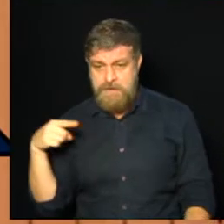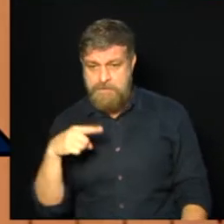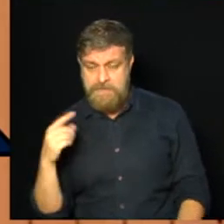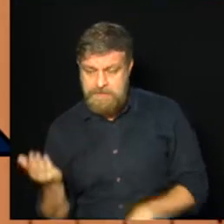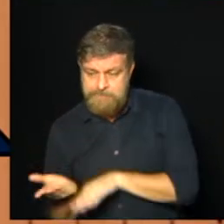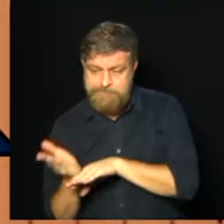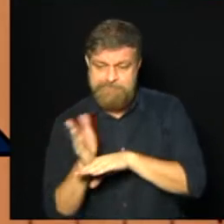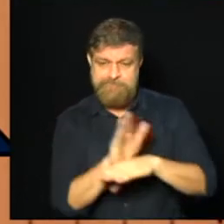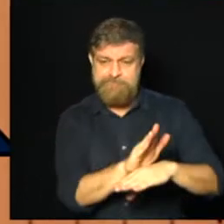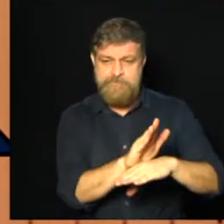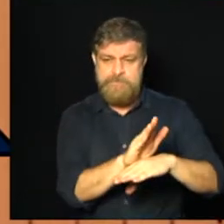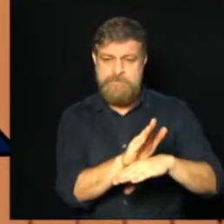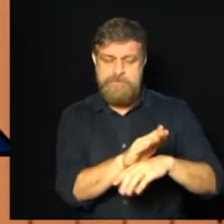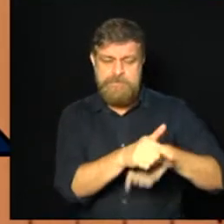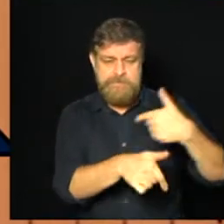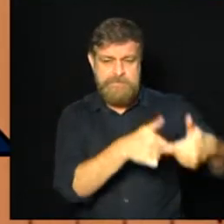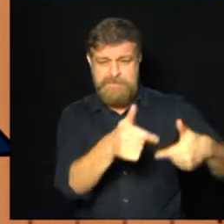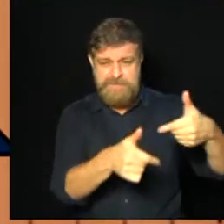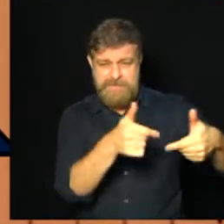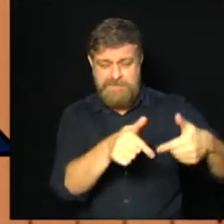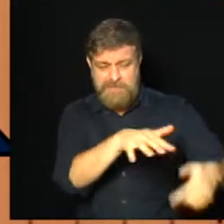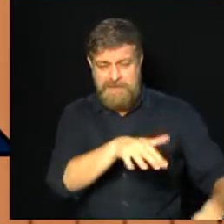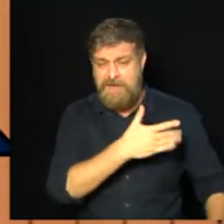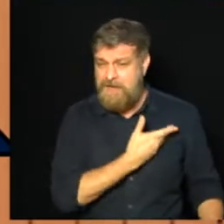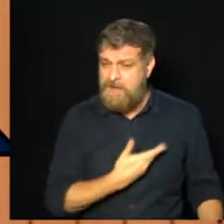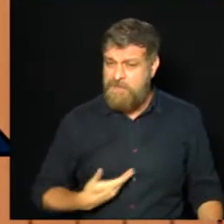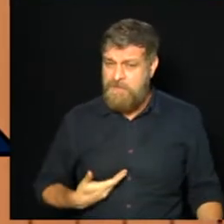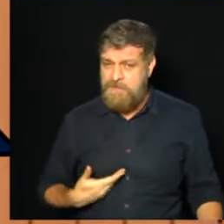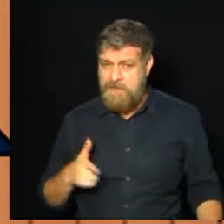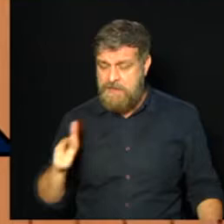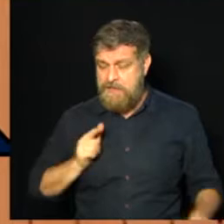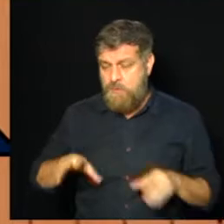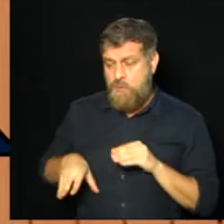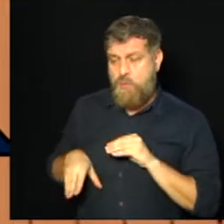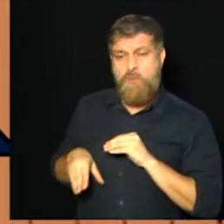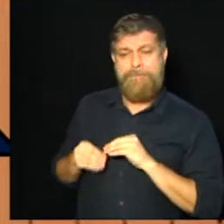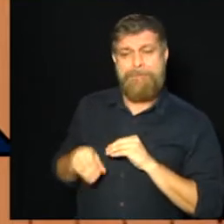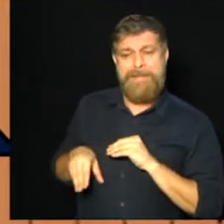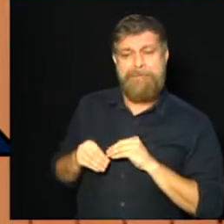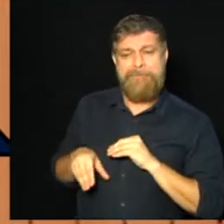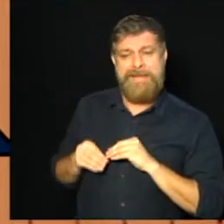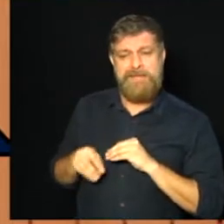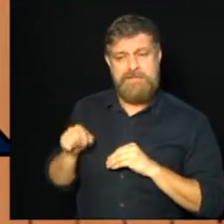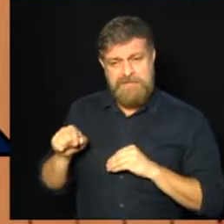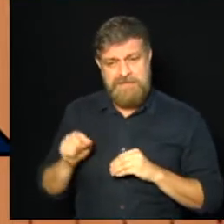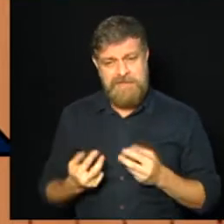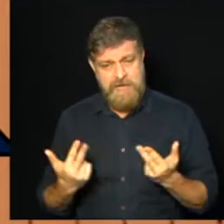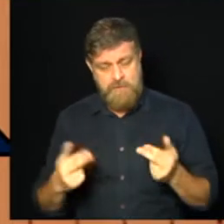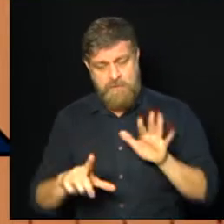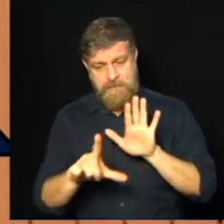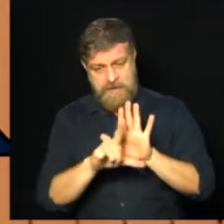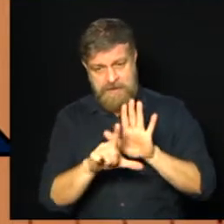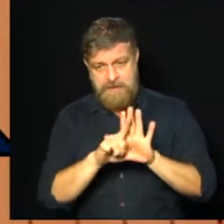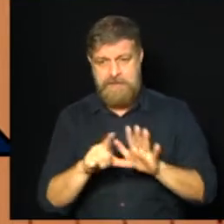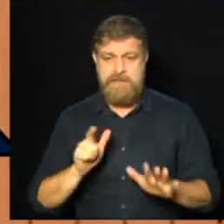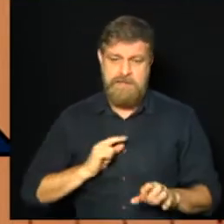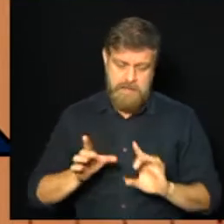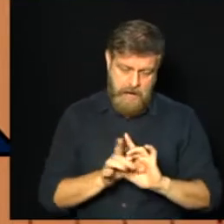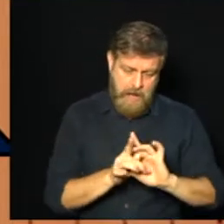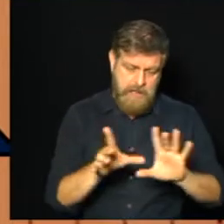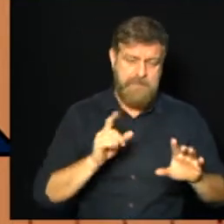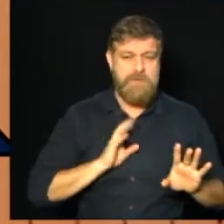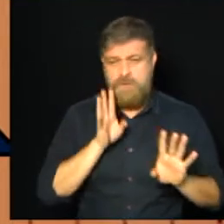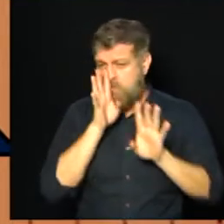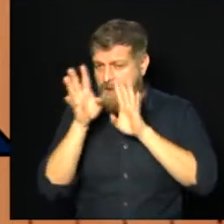assistência, ele está, digamos assim, embora ele seja parte, como a lei autoriza, enfim, não estou